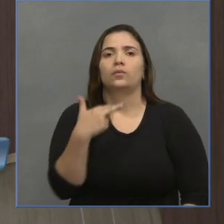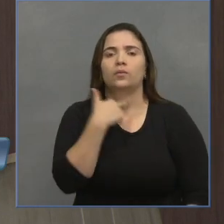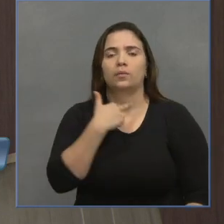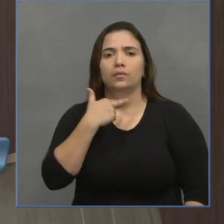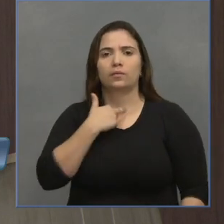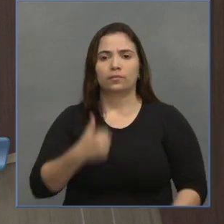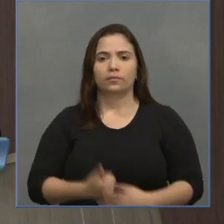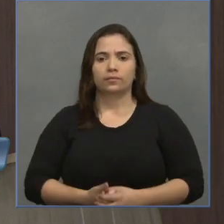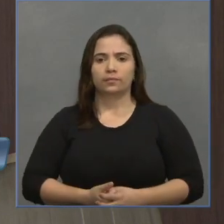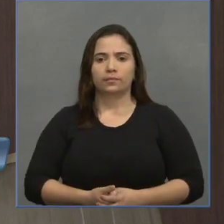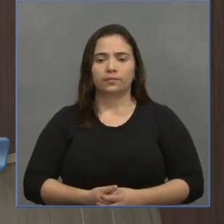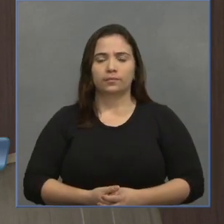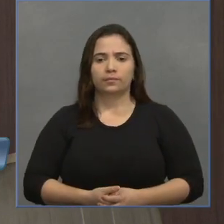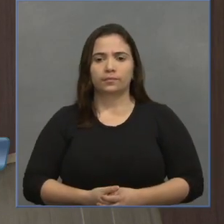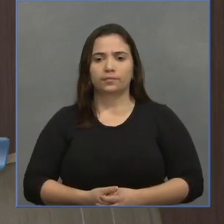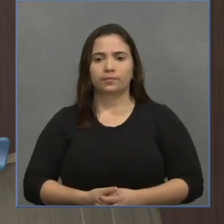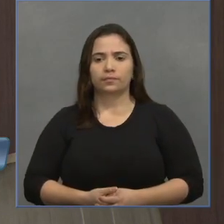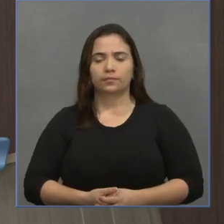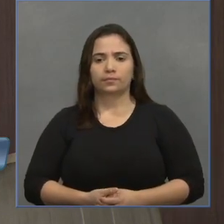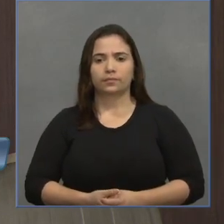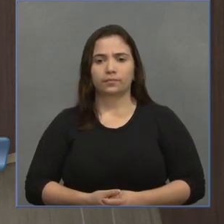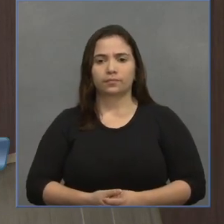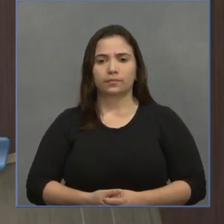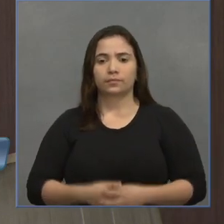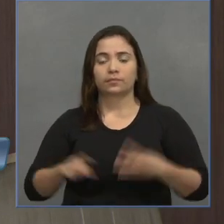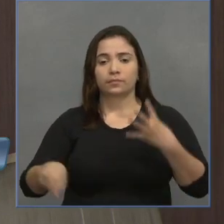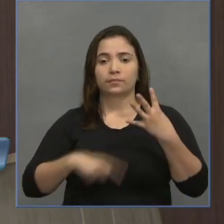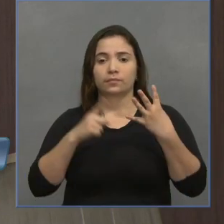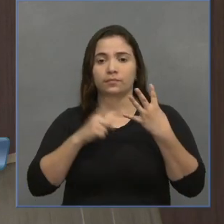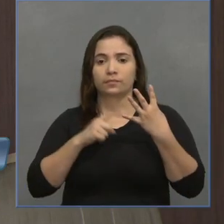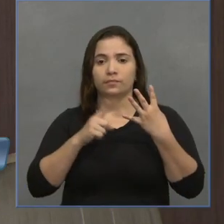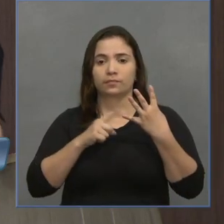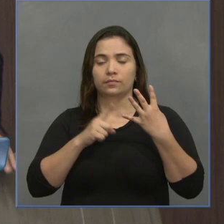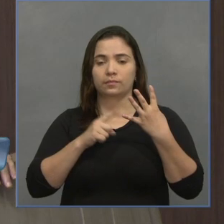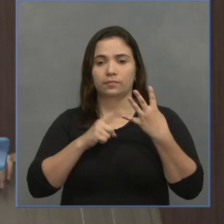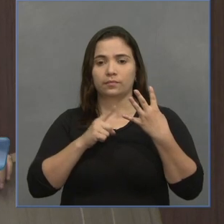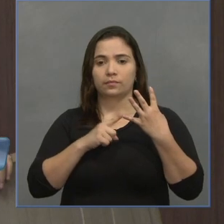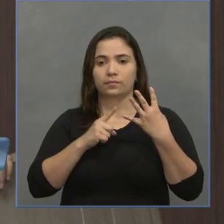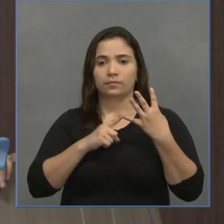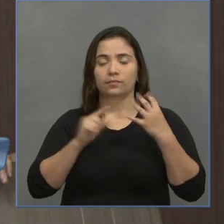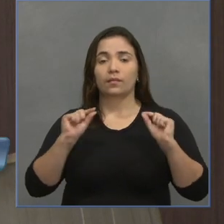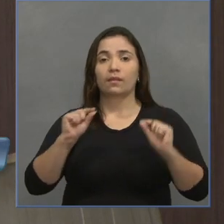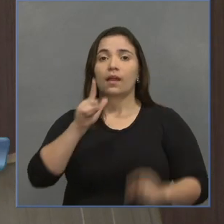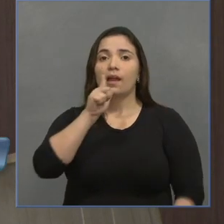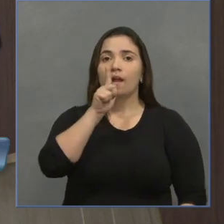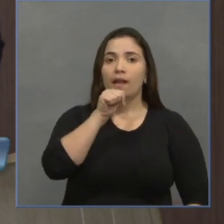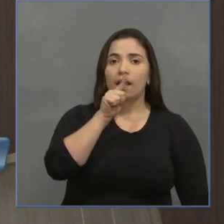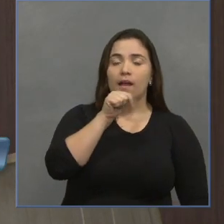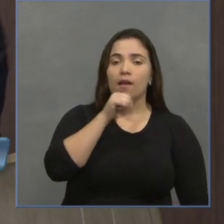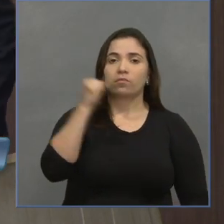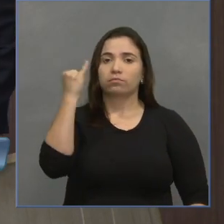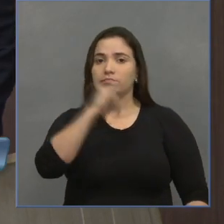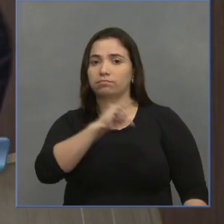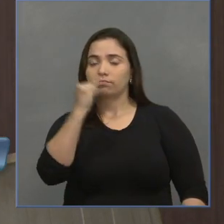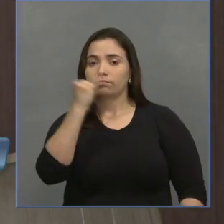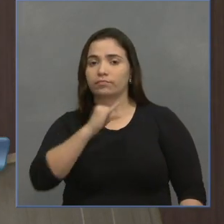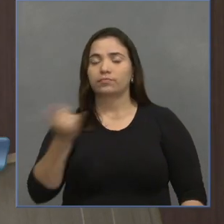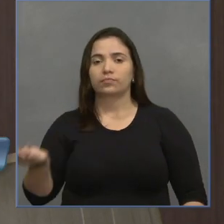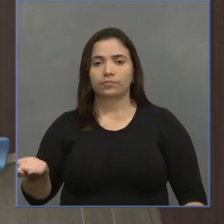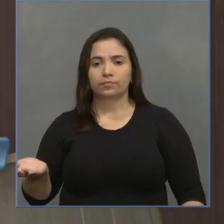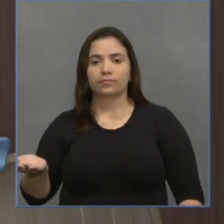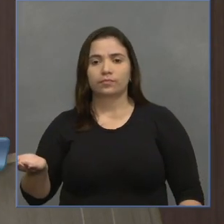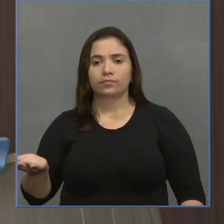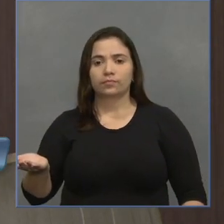hídrica. A quarta questão é o nexo entre água e energia. As pessoas não se atêm tanto